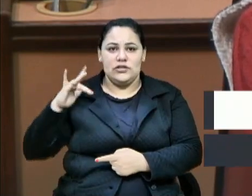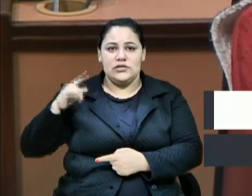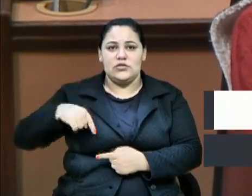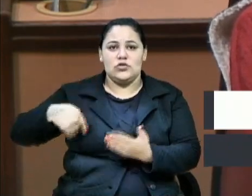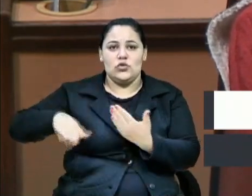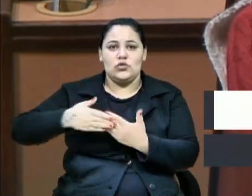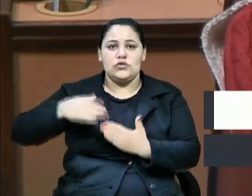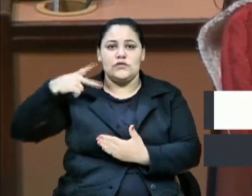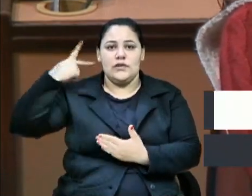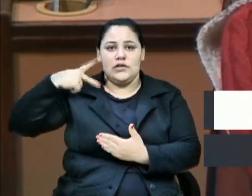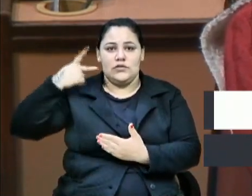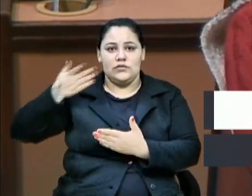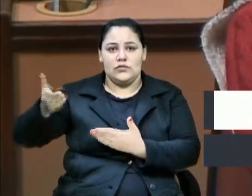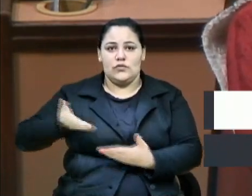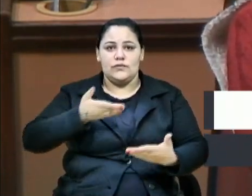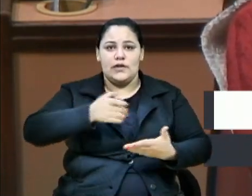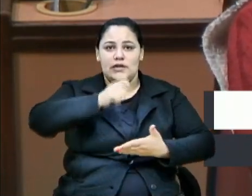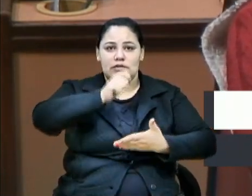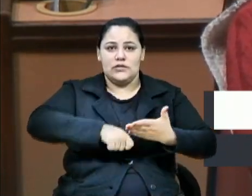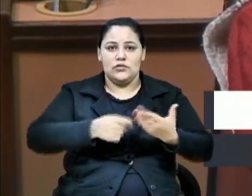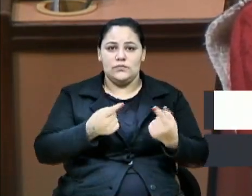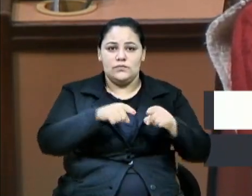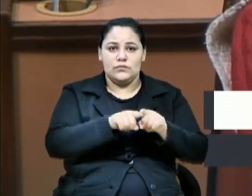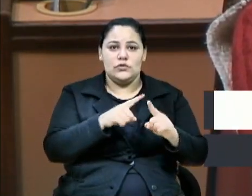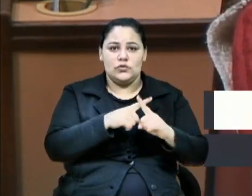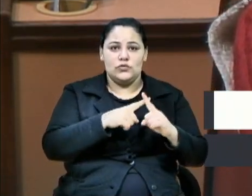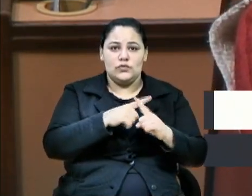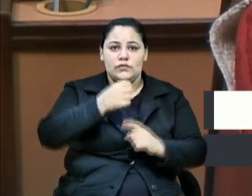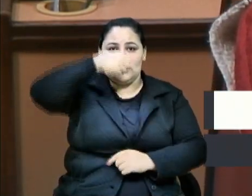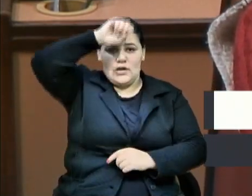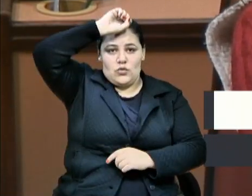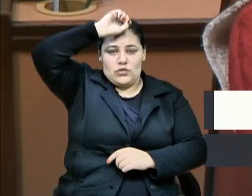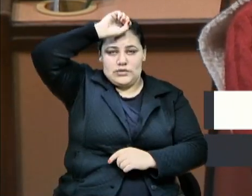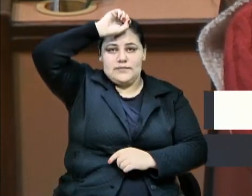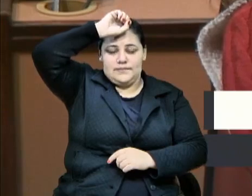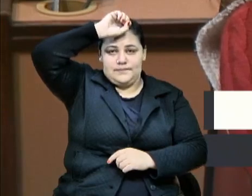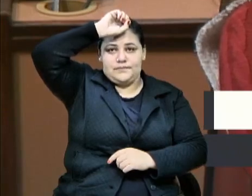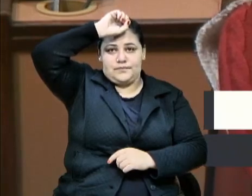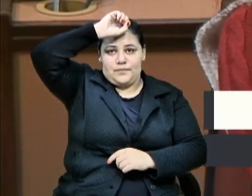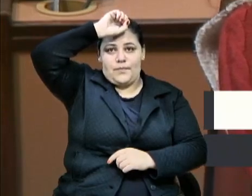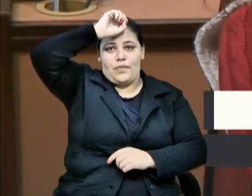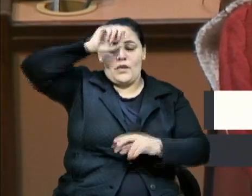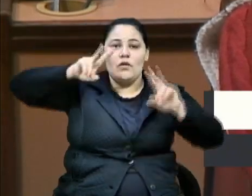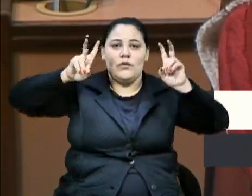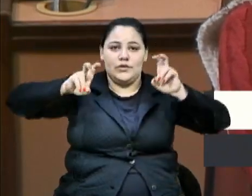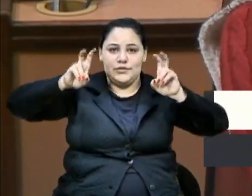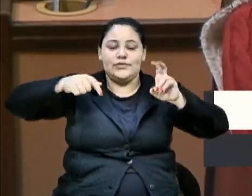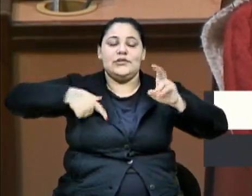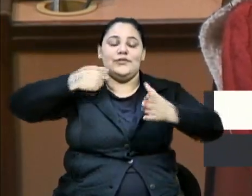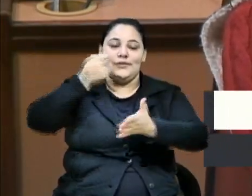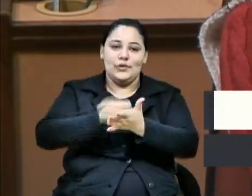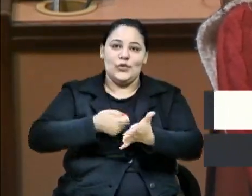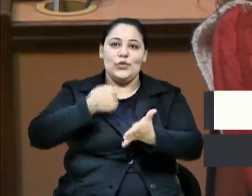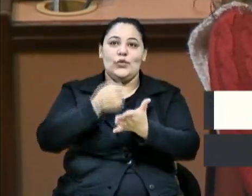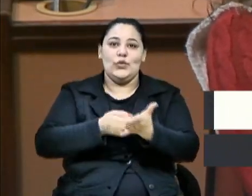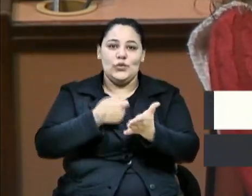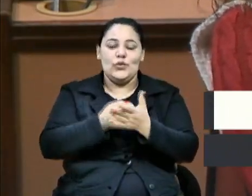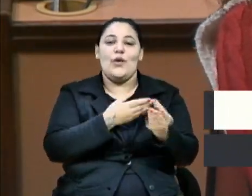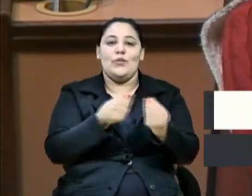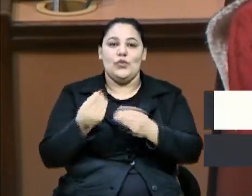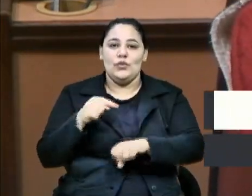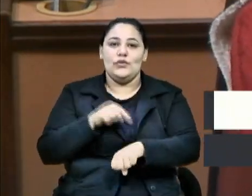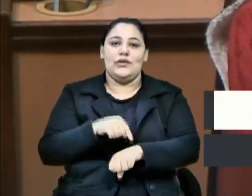abandonados. E aí vai ser um custo a mais para a prefeitura, porque não previu isso agora. Sua parte, vereador Meneguzzi. Vereador Rafael, permite uma parte,